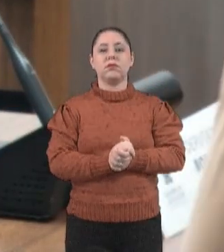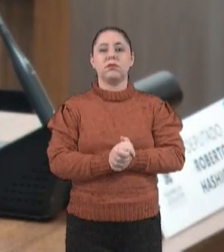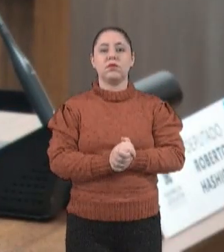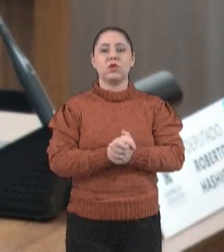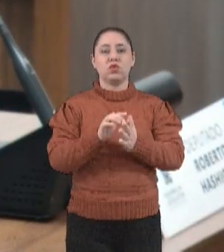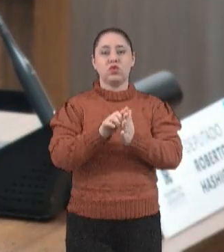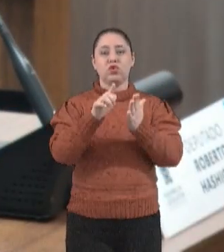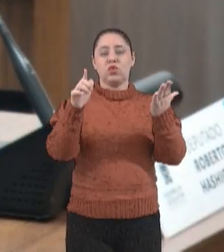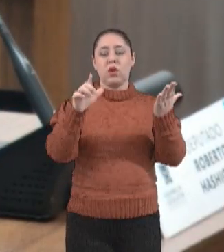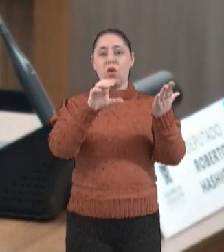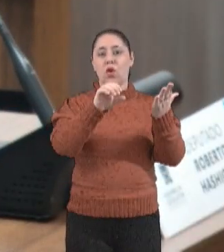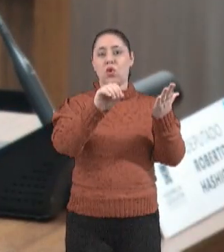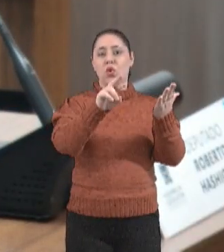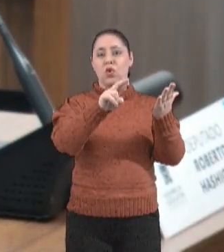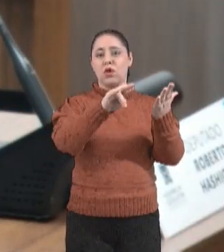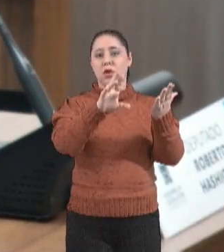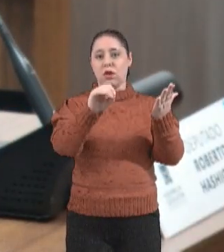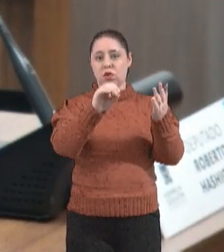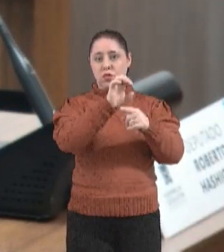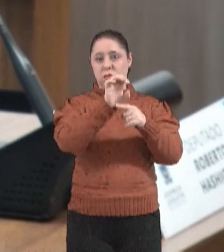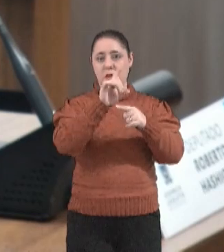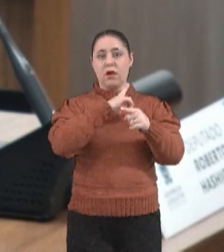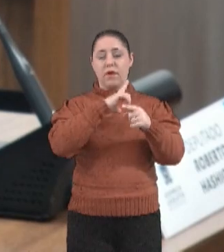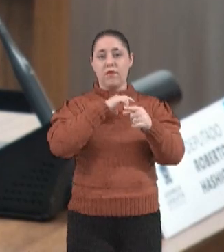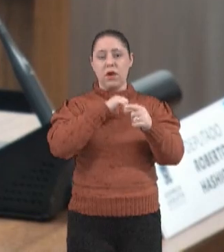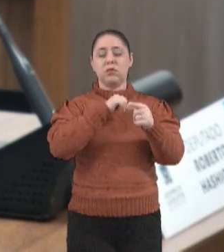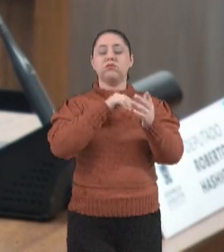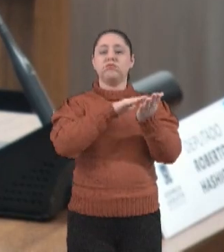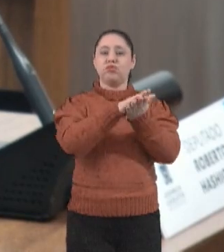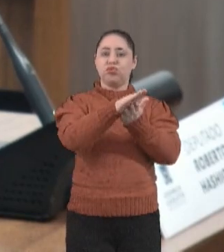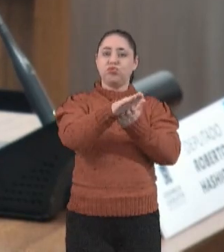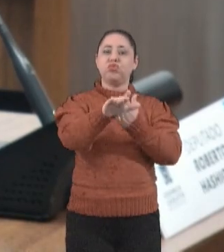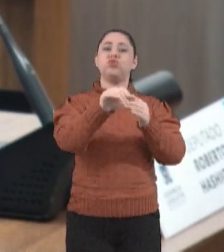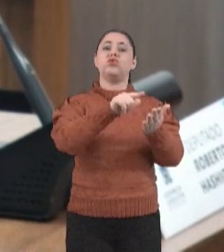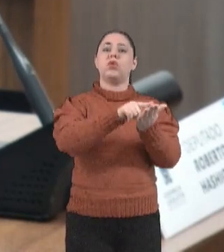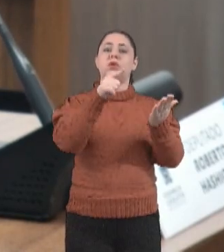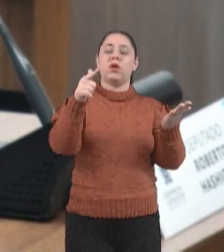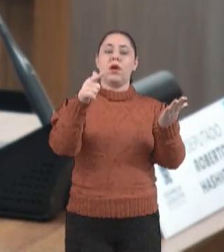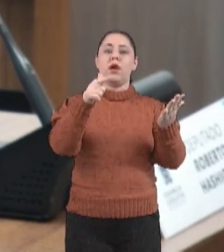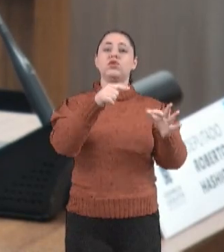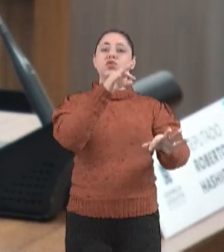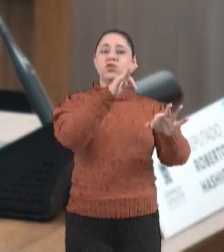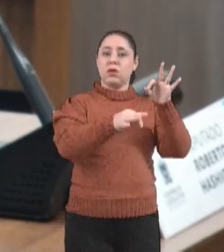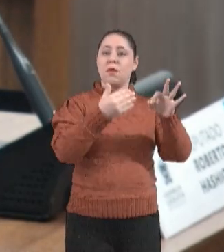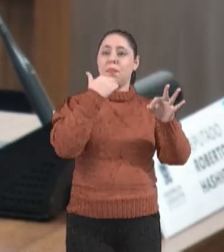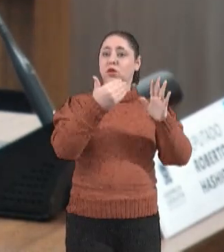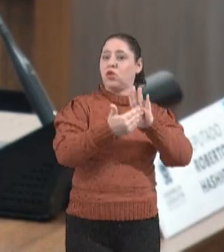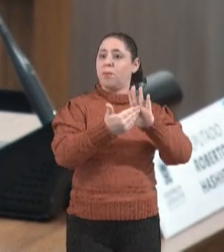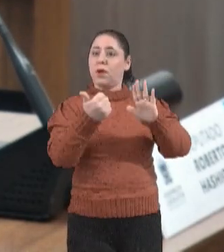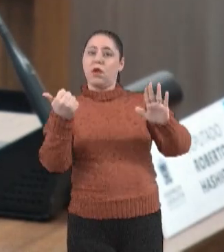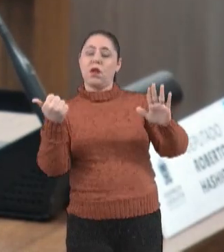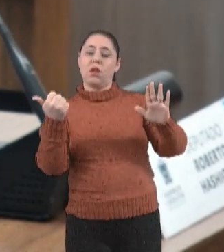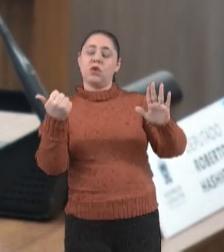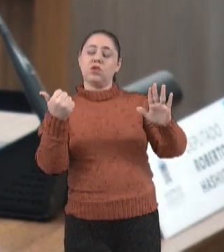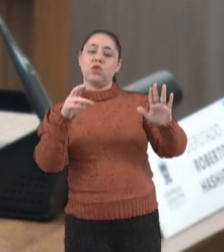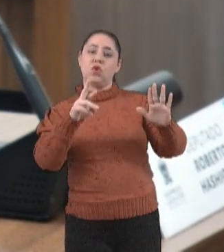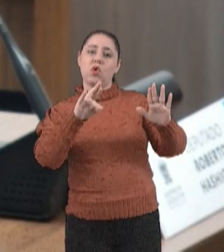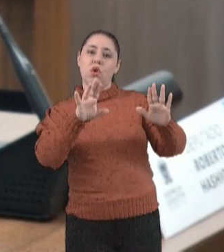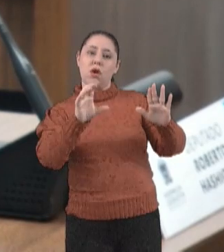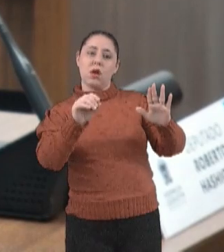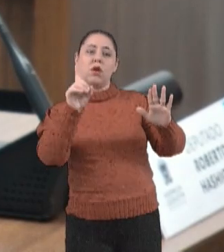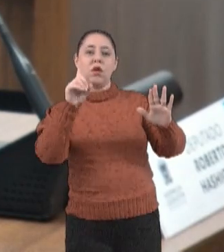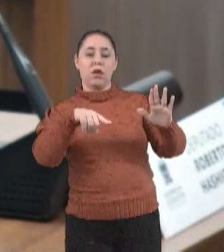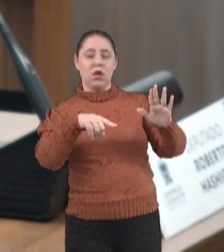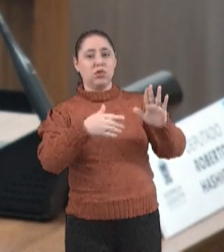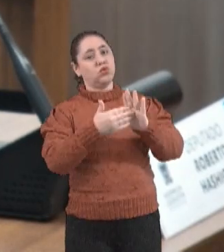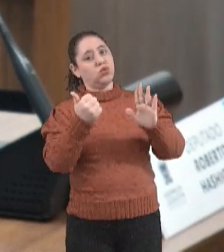o jornal Correio do Estado publicou a matéria, eles entraram na Justiça Eleitoral pedindo a retratação do jornal Correio do Estado,